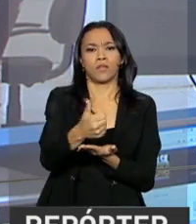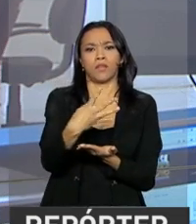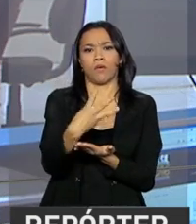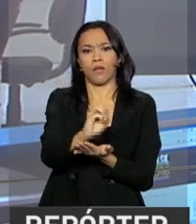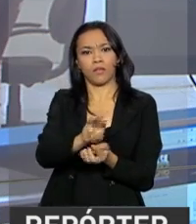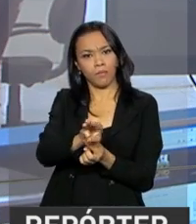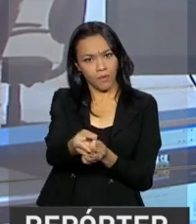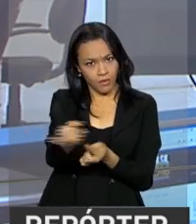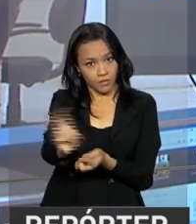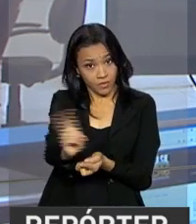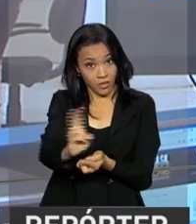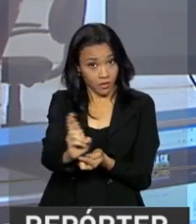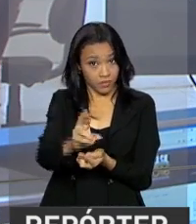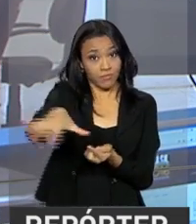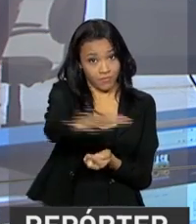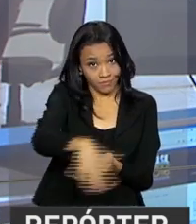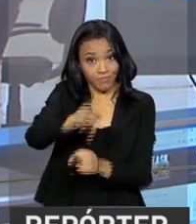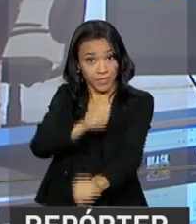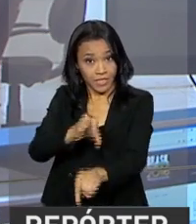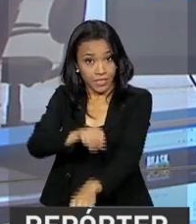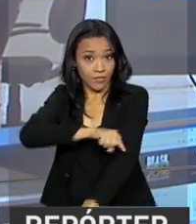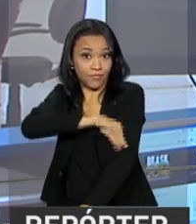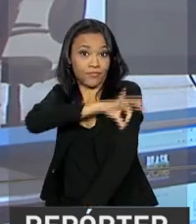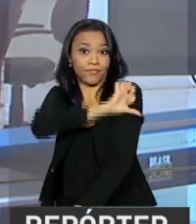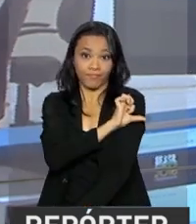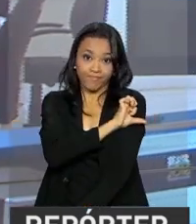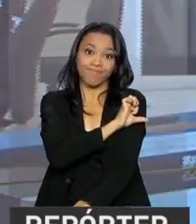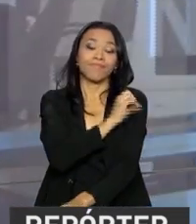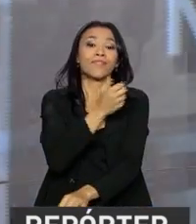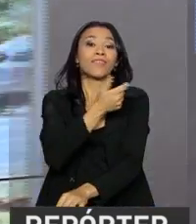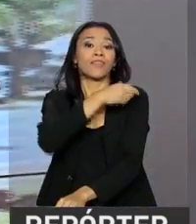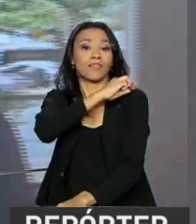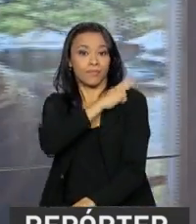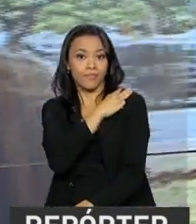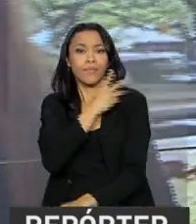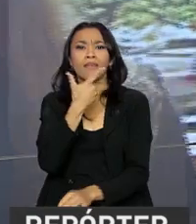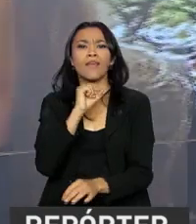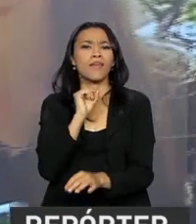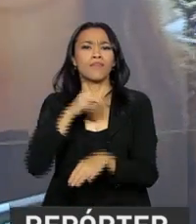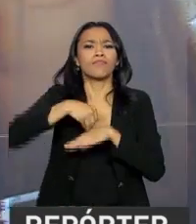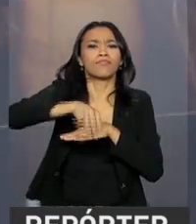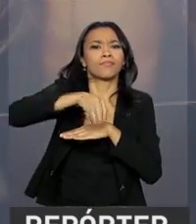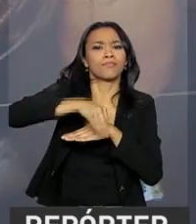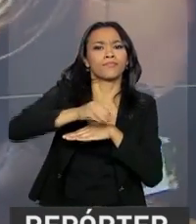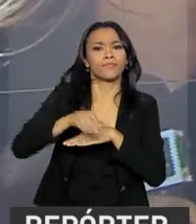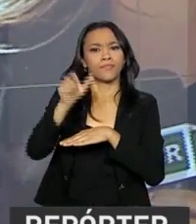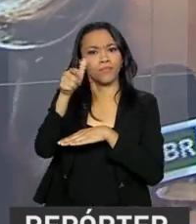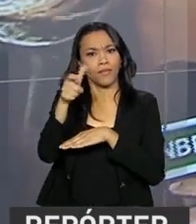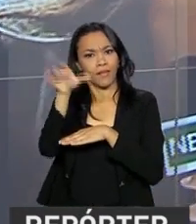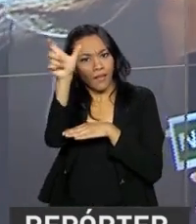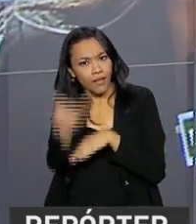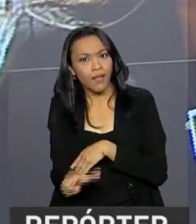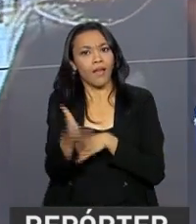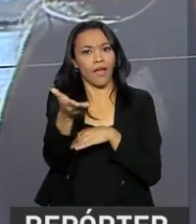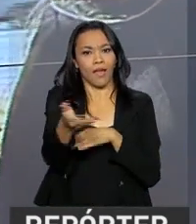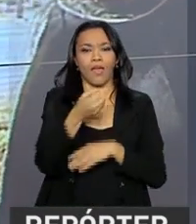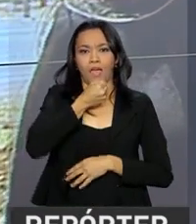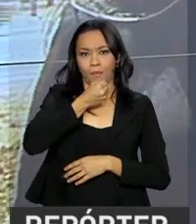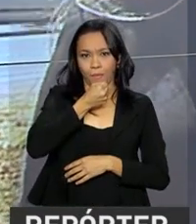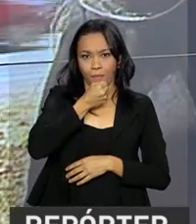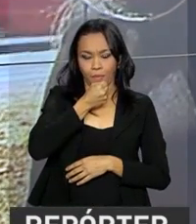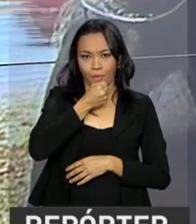deais para a educação básica quem traz as informações ao vivo pra gente direto da Explanada dos Ministérios é a